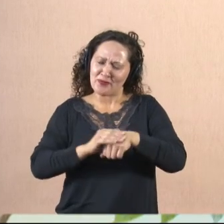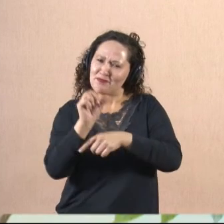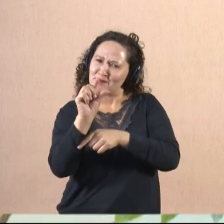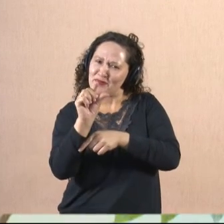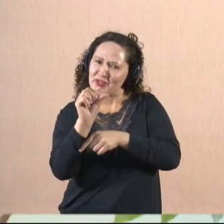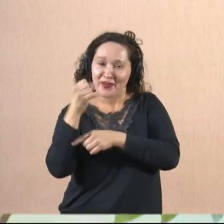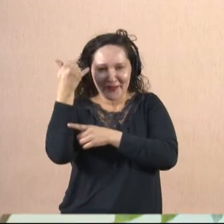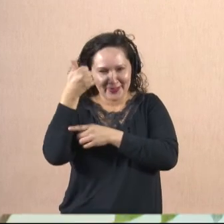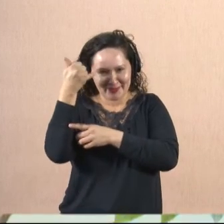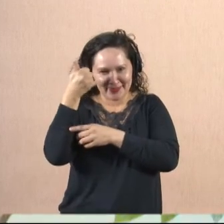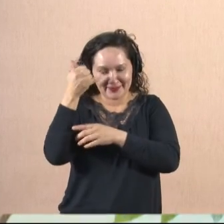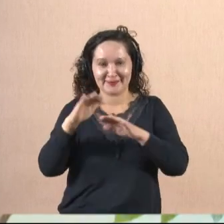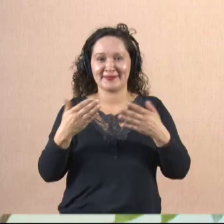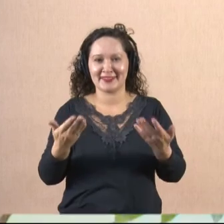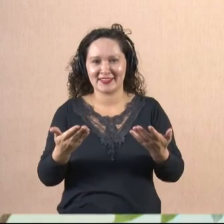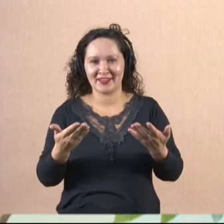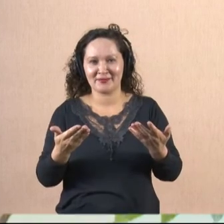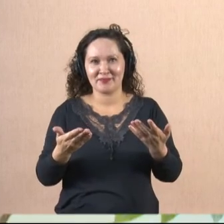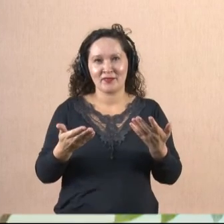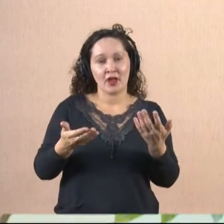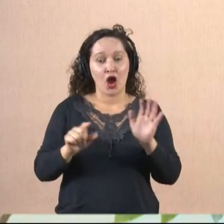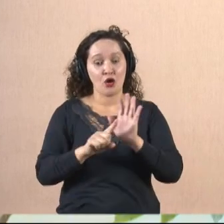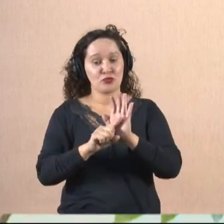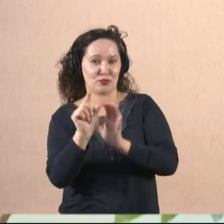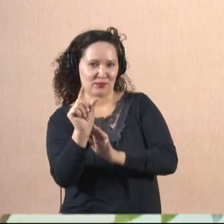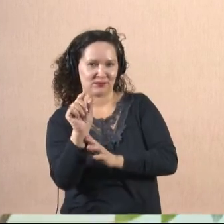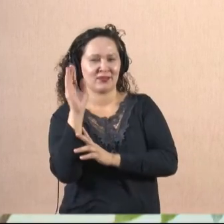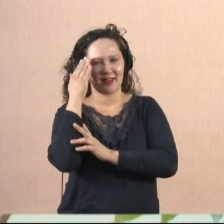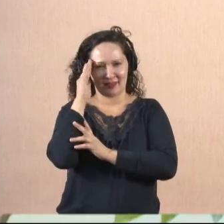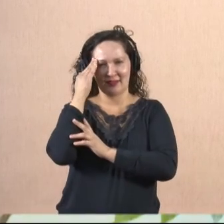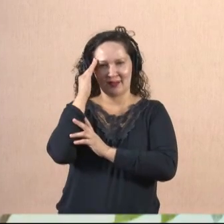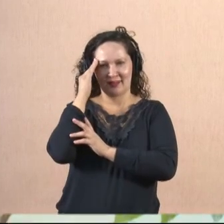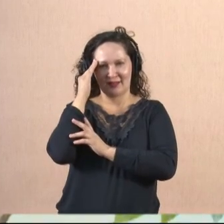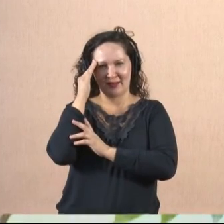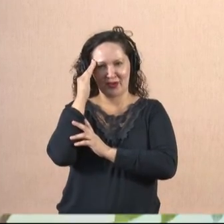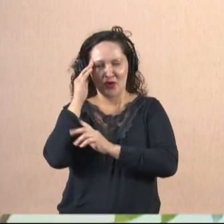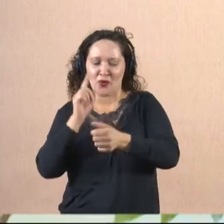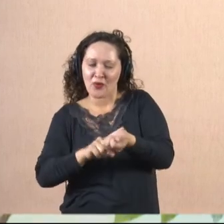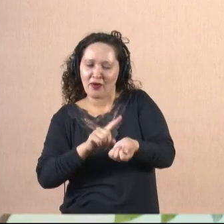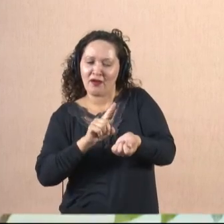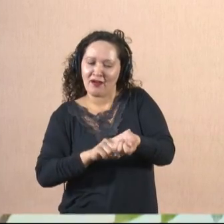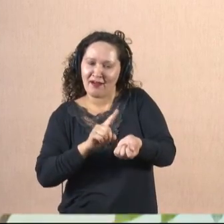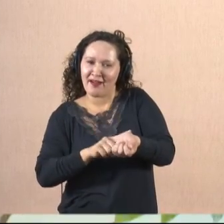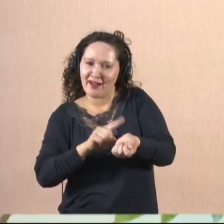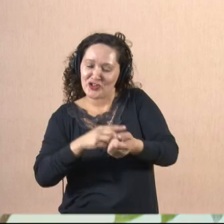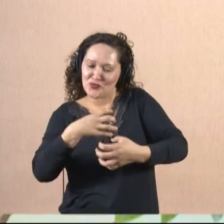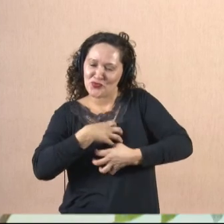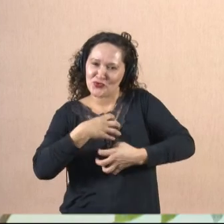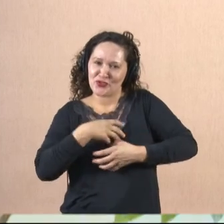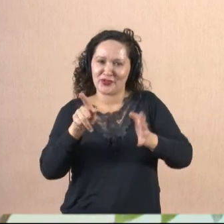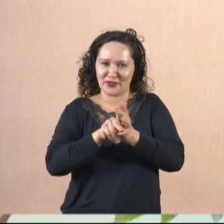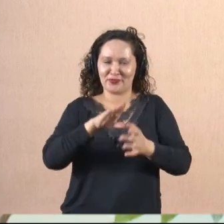pouquinho do espanhol então é isso me ajudou um pouquinho para pegar o aqui cima pegar o direito de